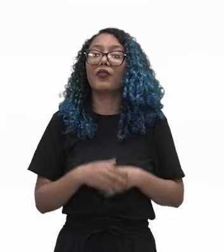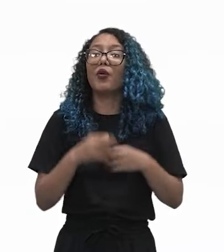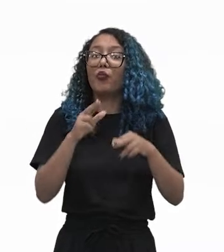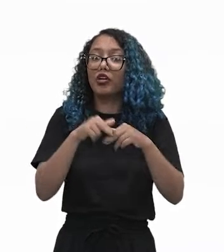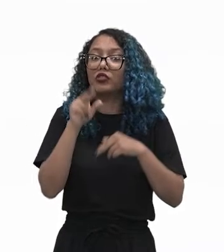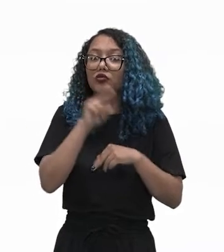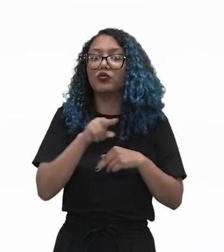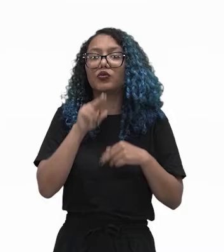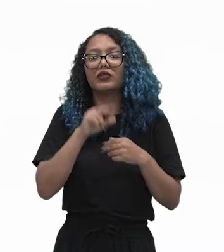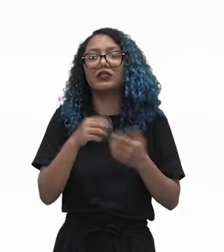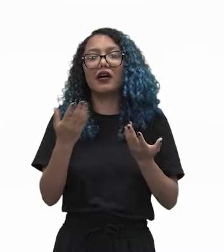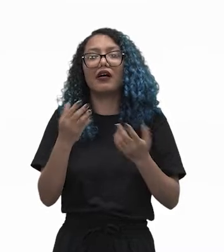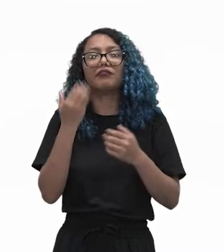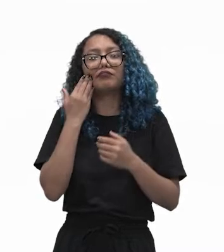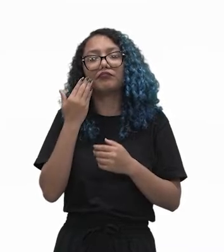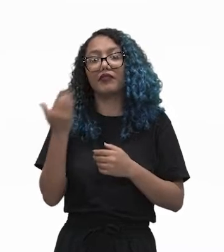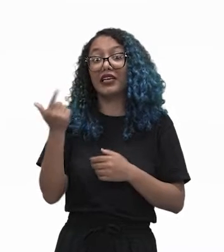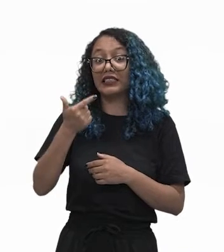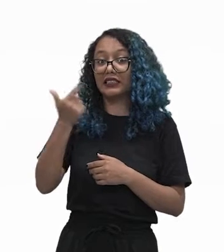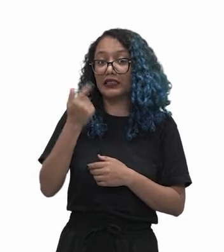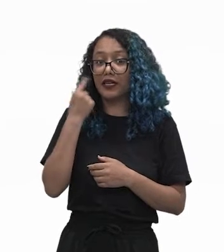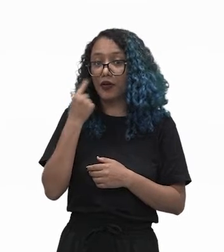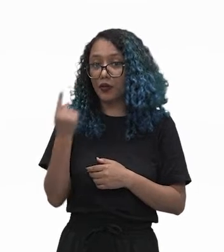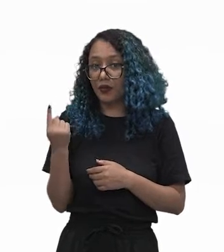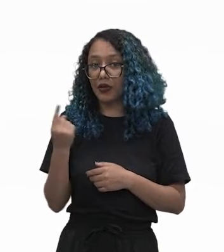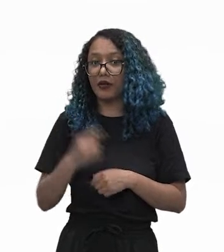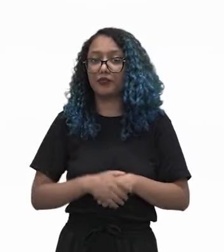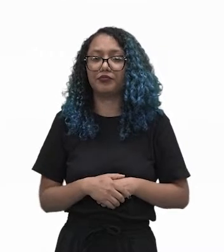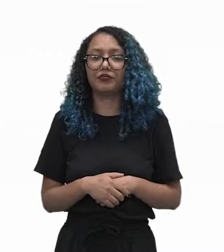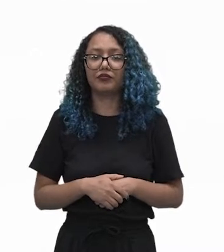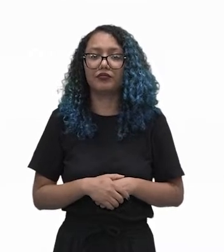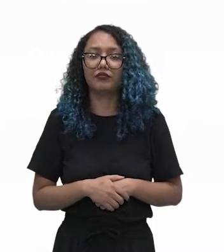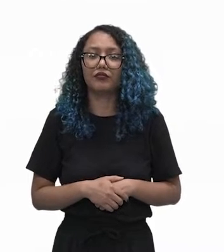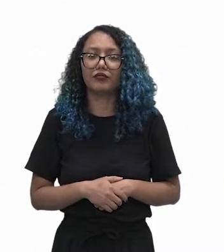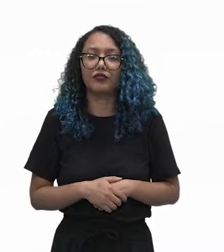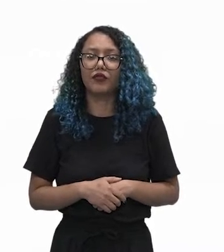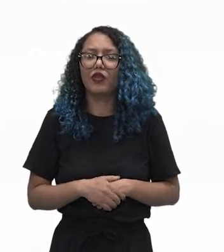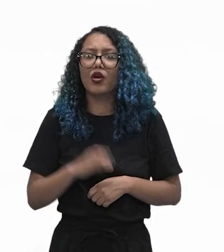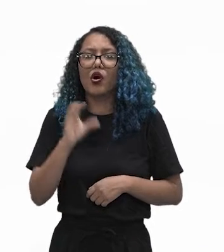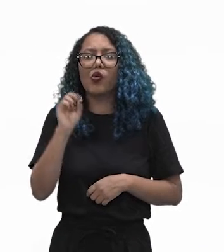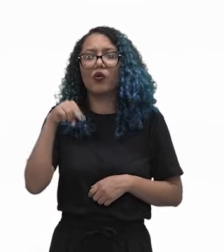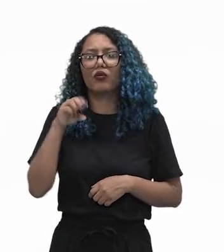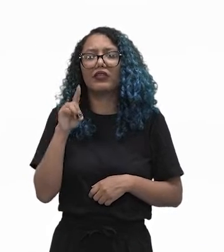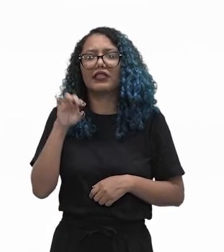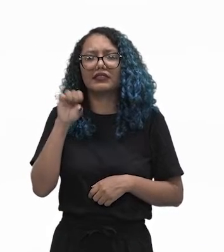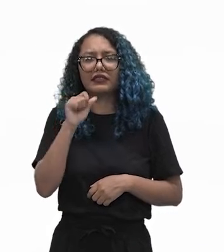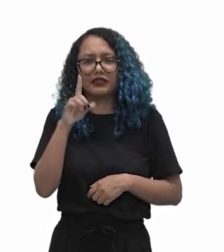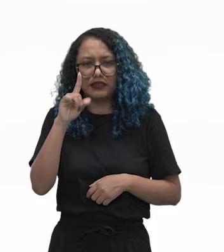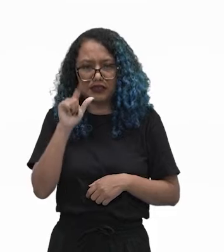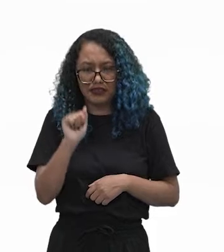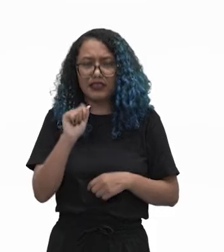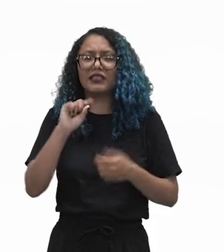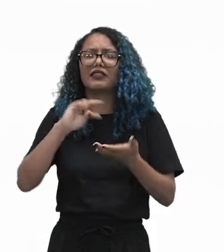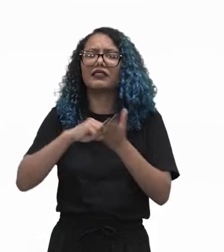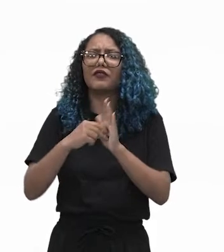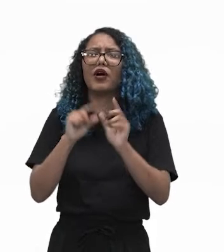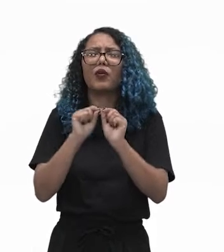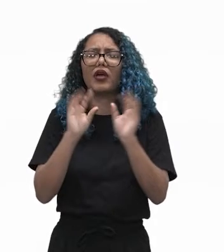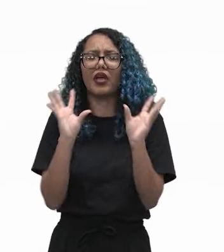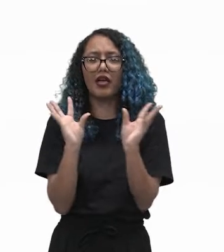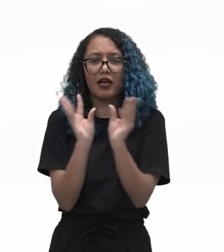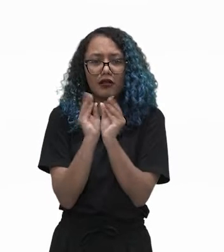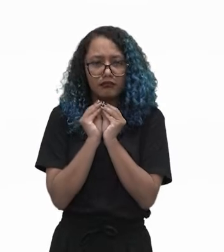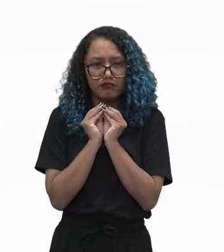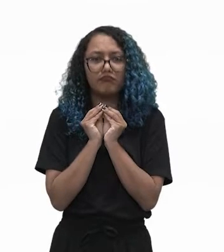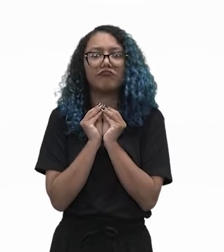a fórmula estrutural condensada. O que é isso? Consiste em condensar aí